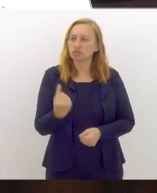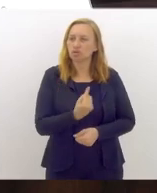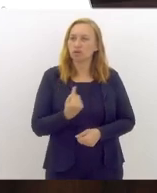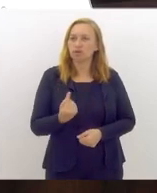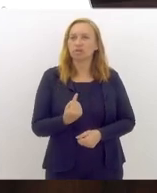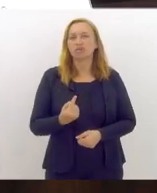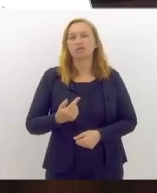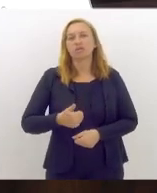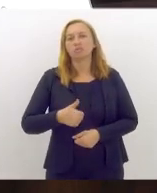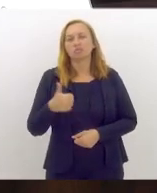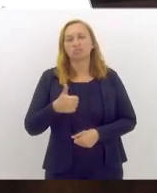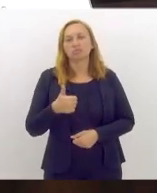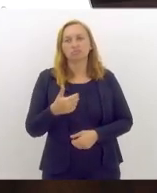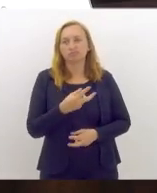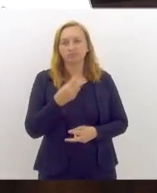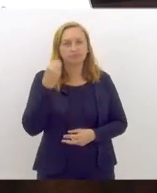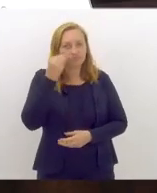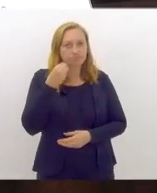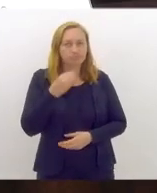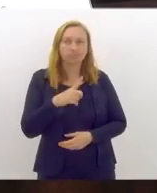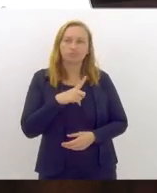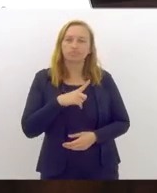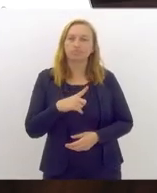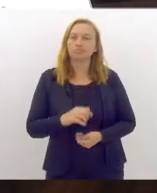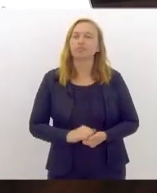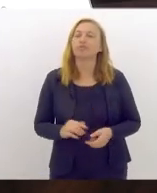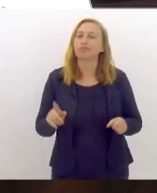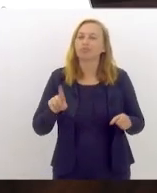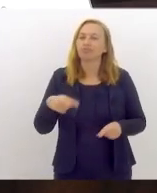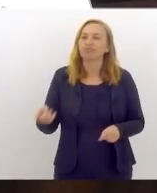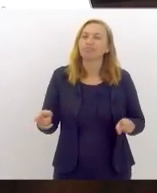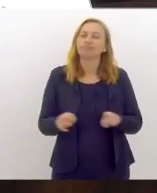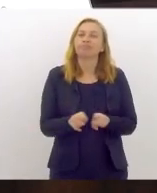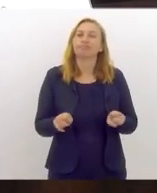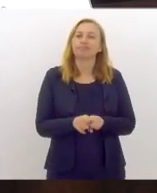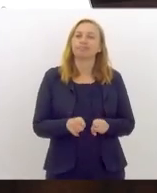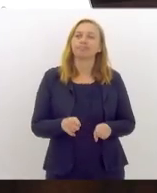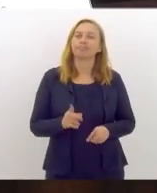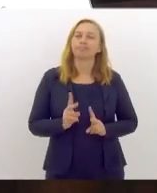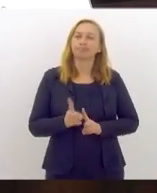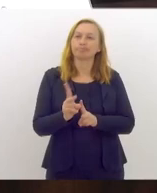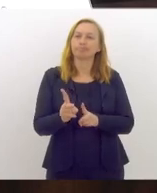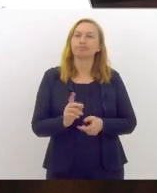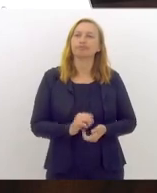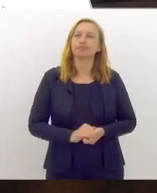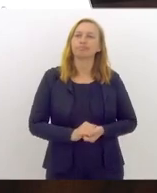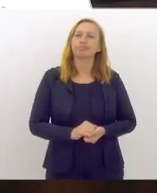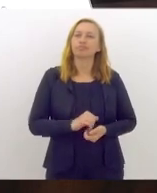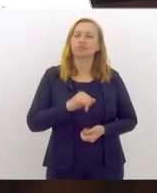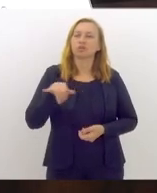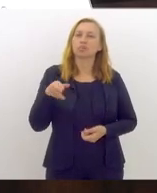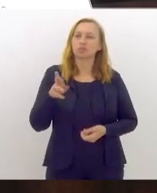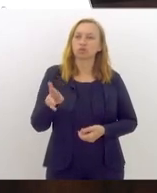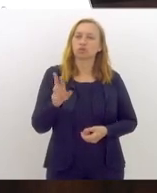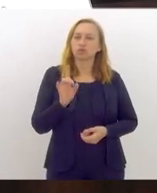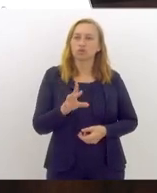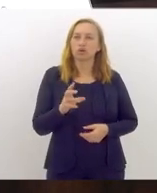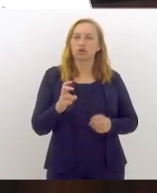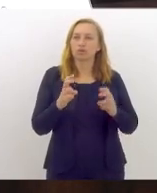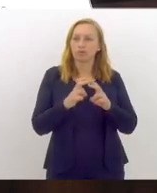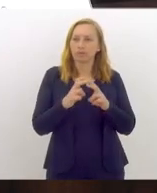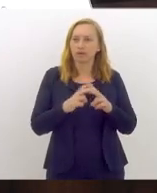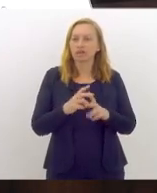conversa que eu tive com ele primeiro e outra coisa também continuando é que o Júnior só briga com que ele gosta tá